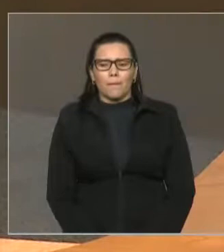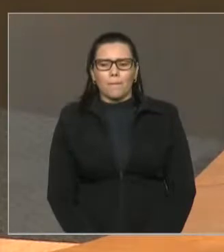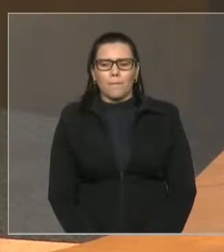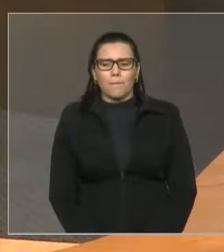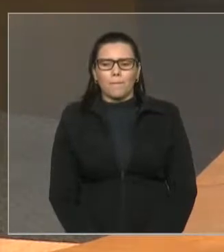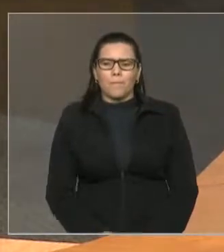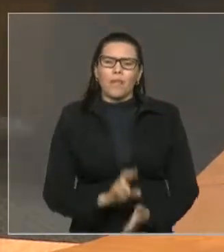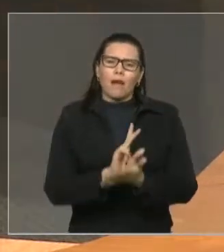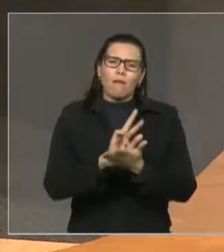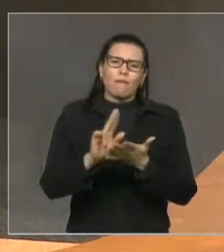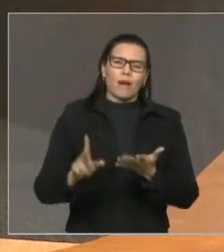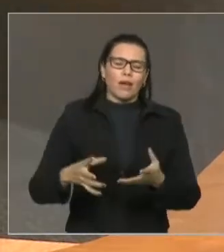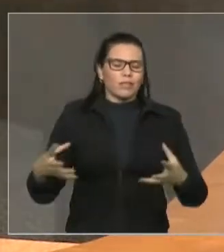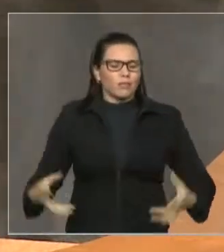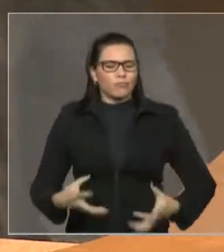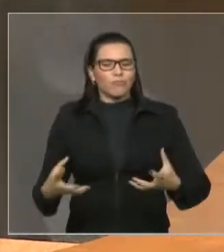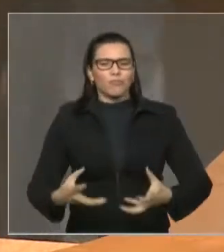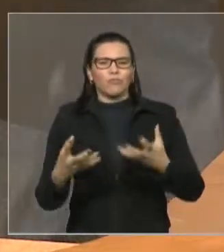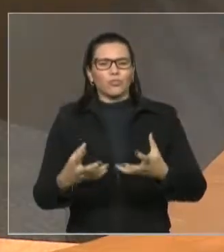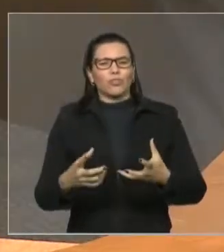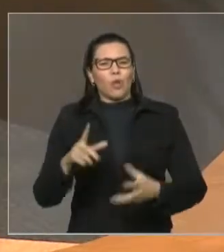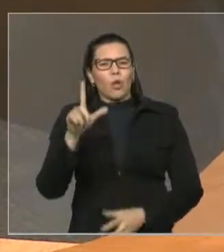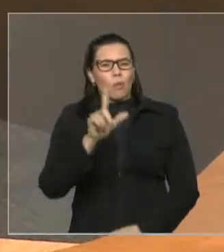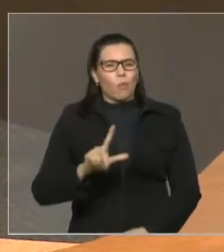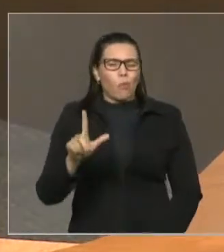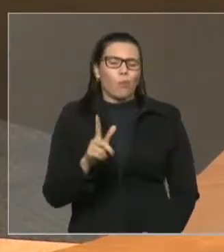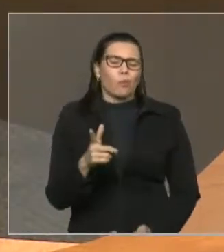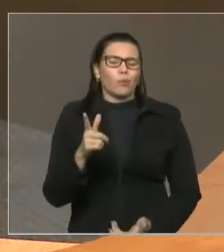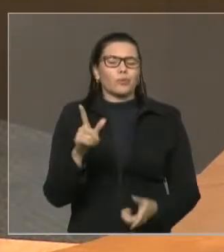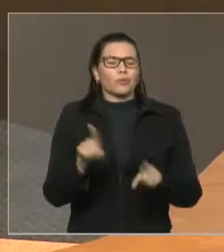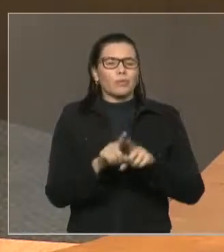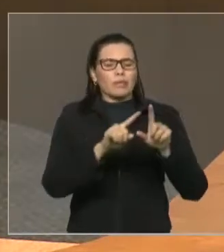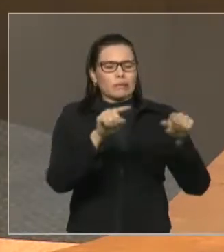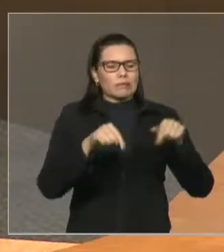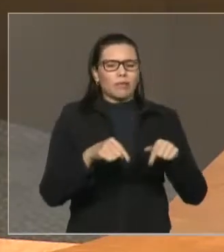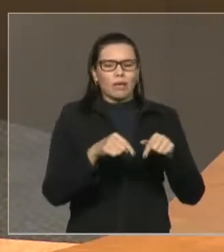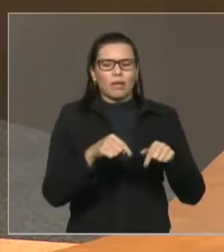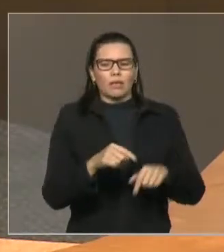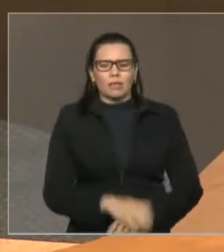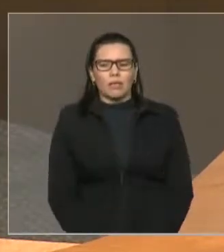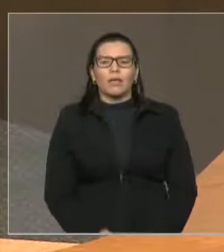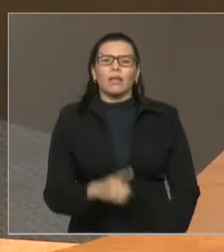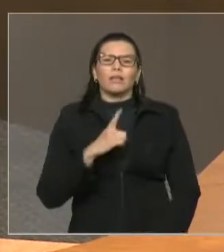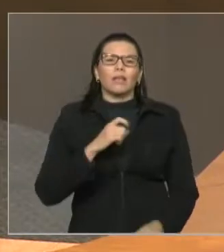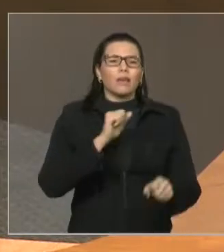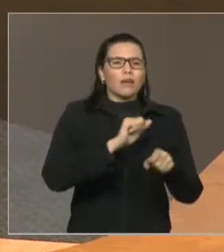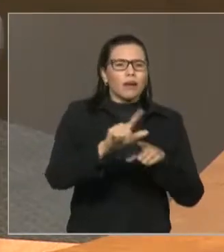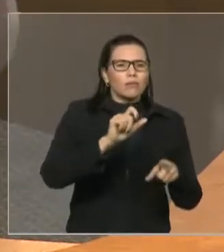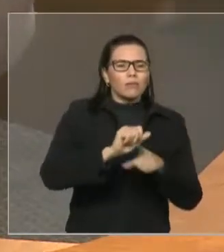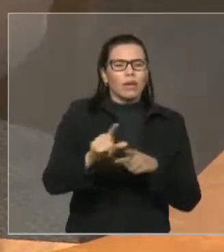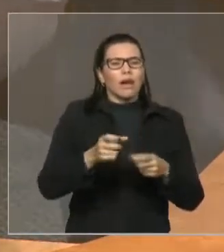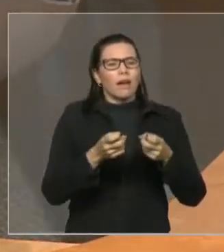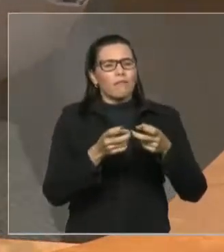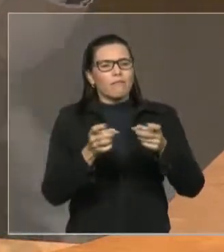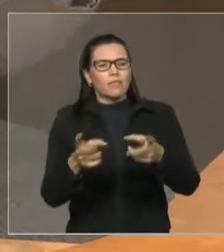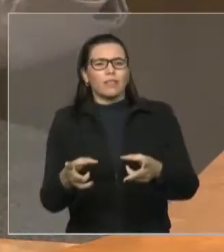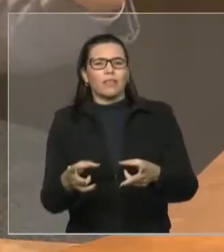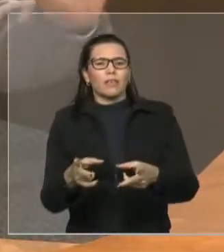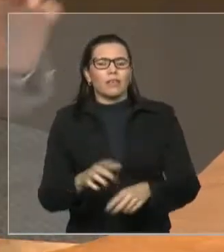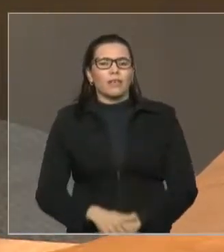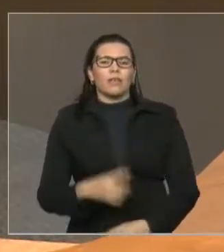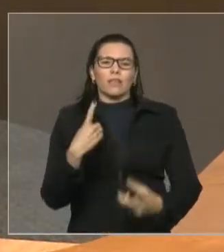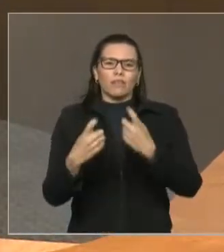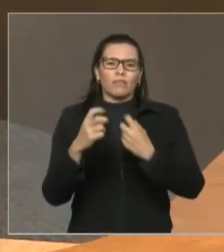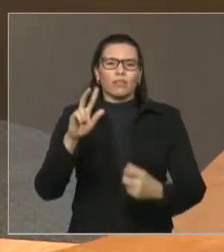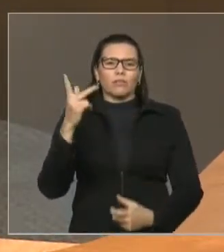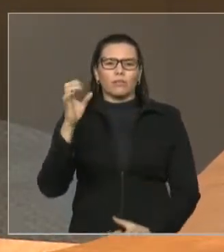empreendimentos, de lojas, de salas, para alugar e vender em toda a extensão da Avenida dos Holandeses, por